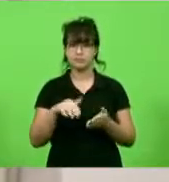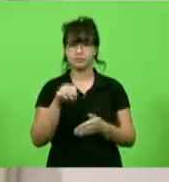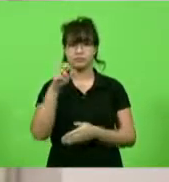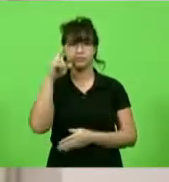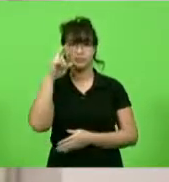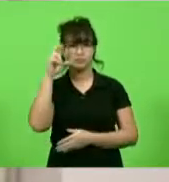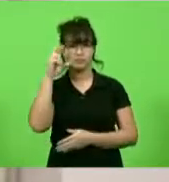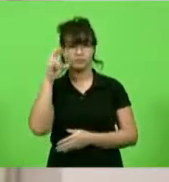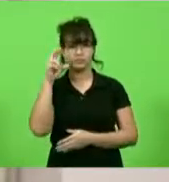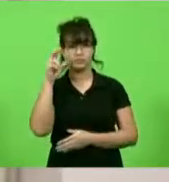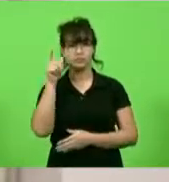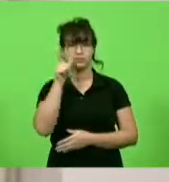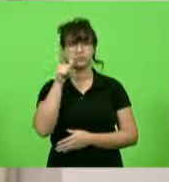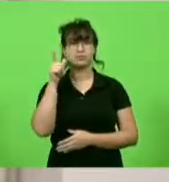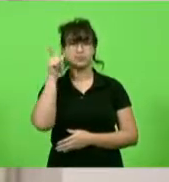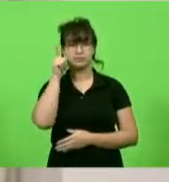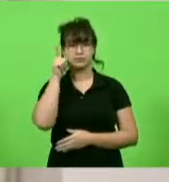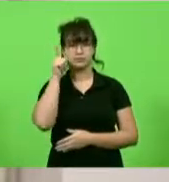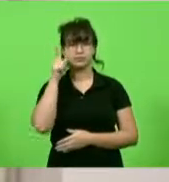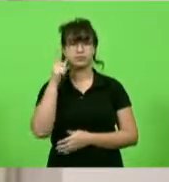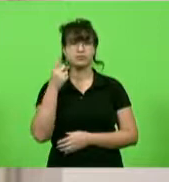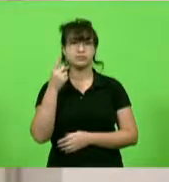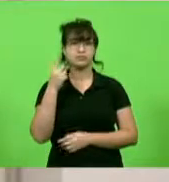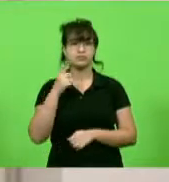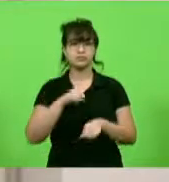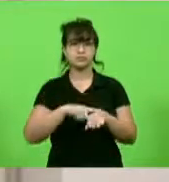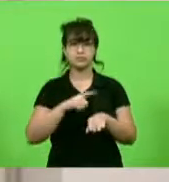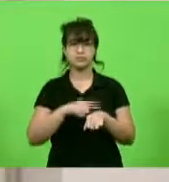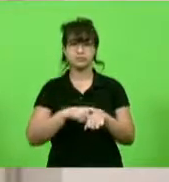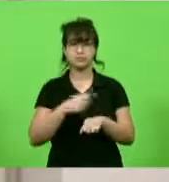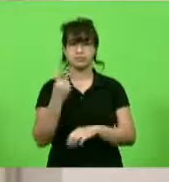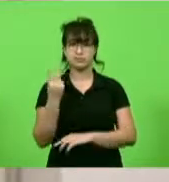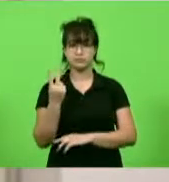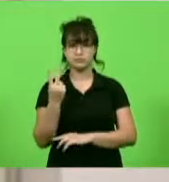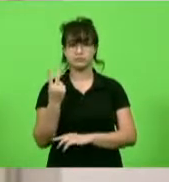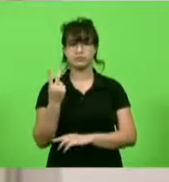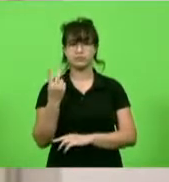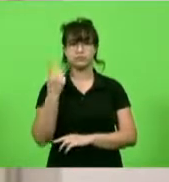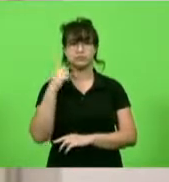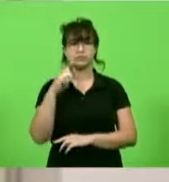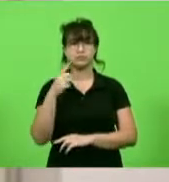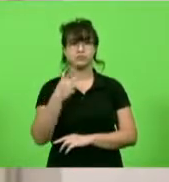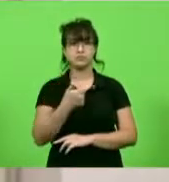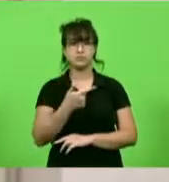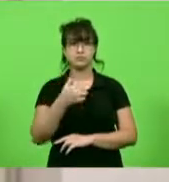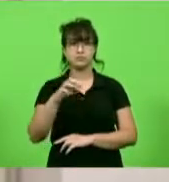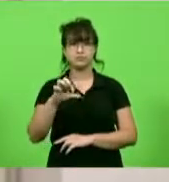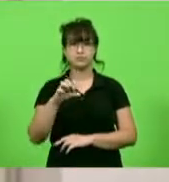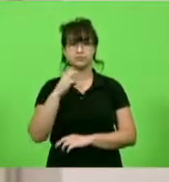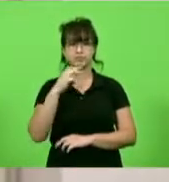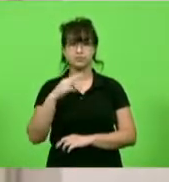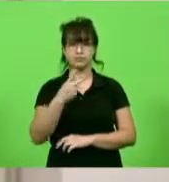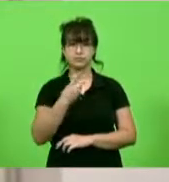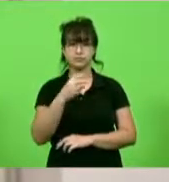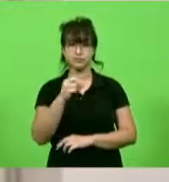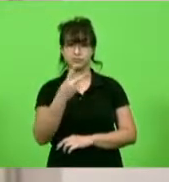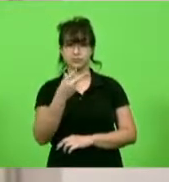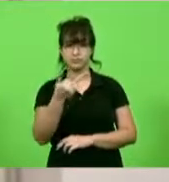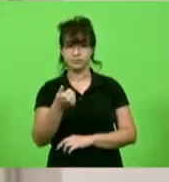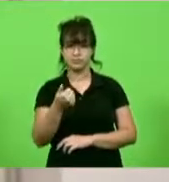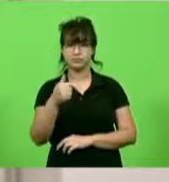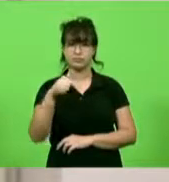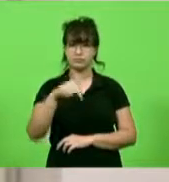Às 14 horas do dia 30 do mês de março de 2021, nesta cidade de Florianópolis, capital do Estado de Santa